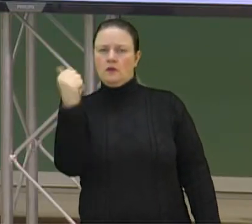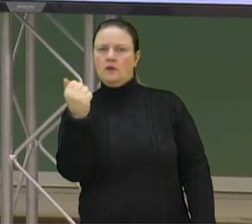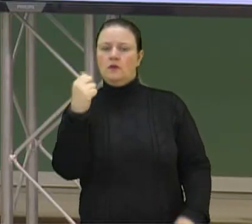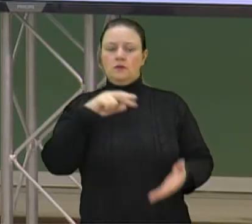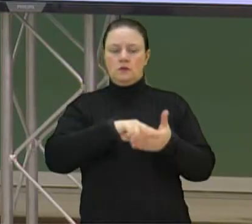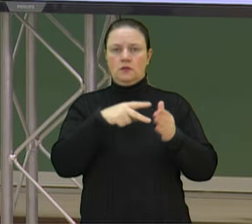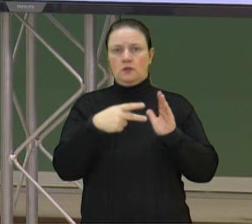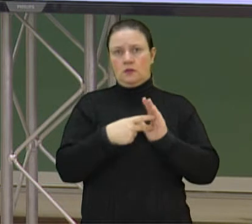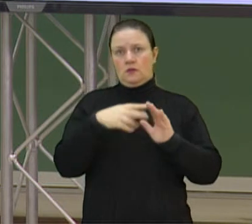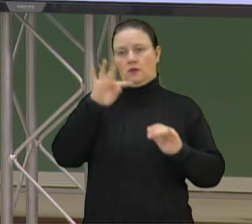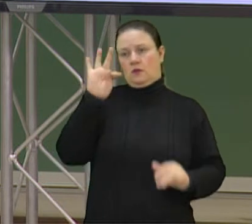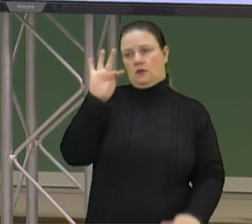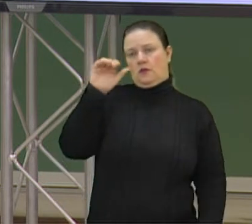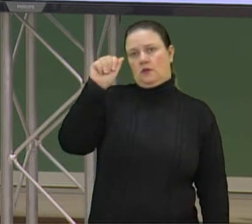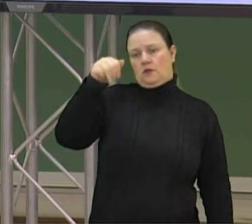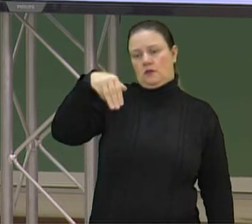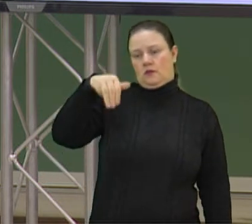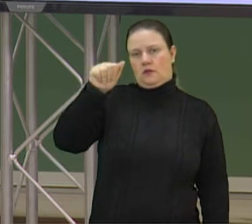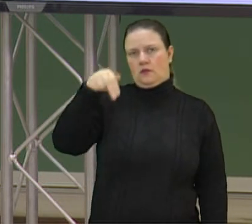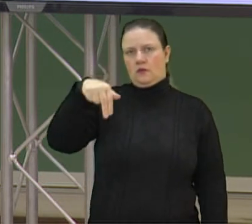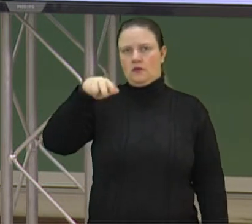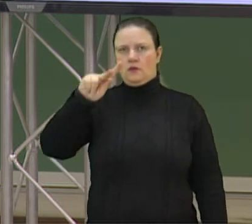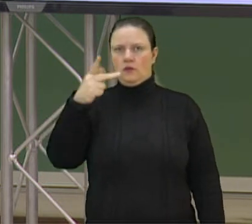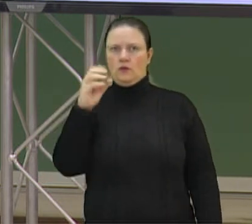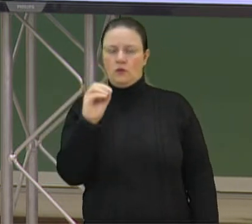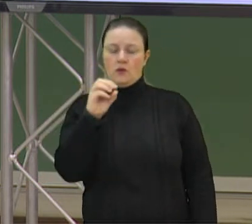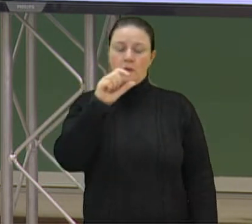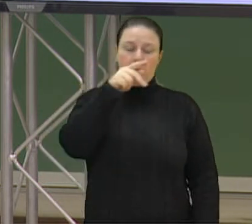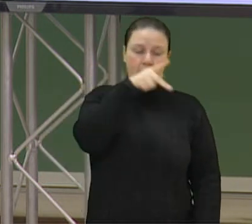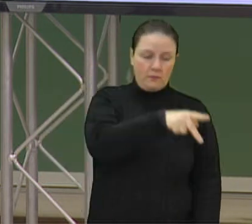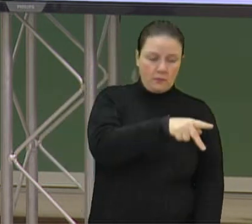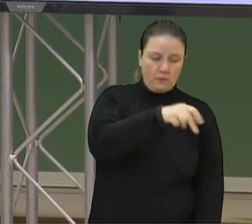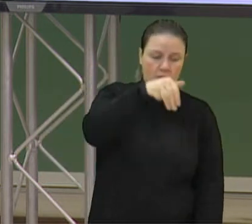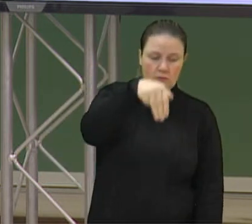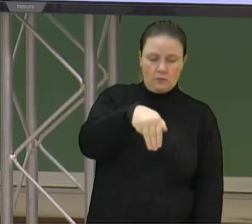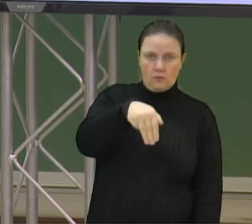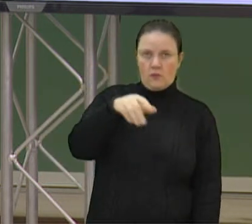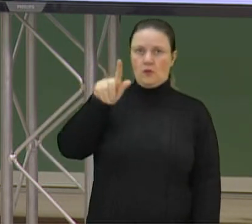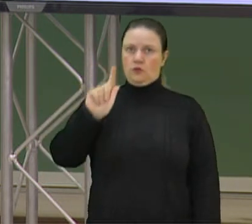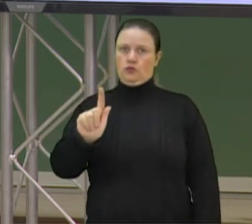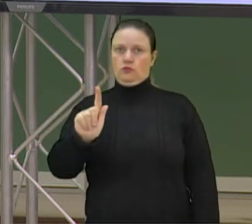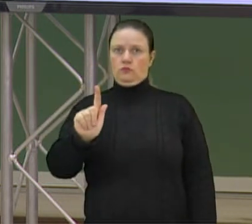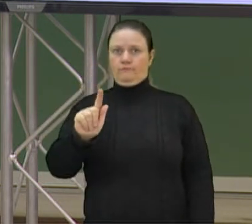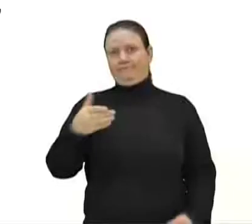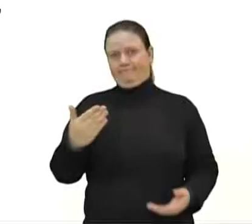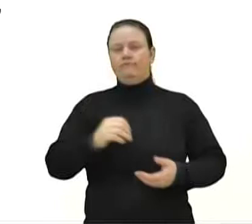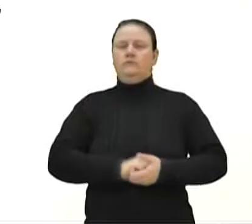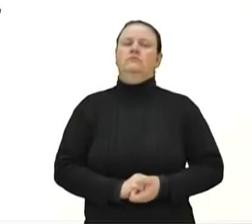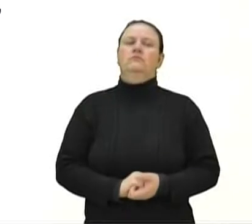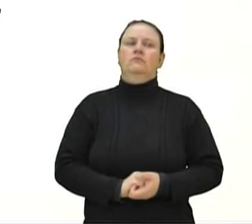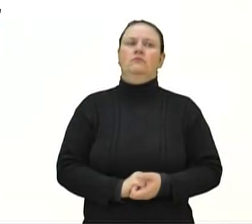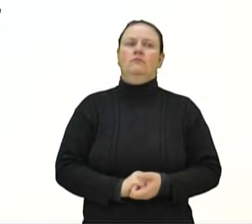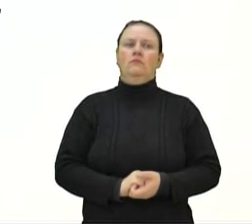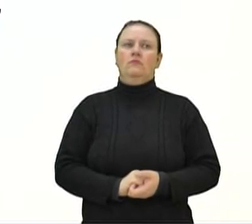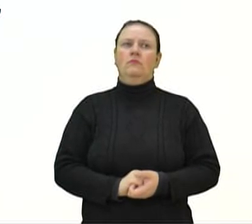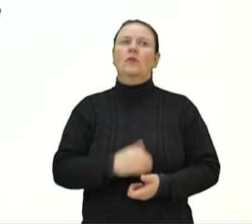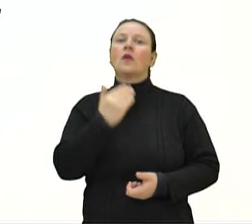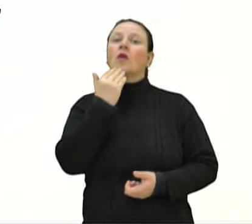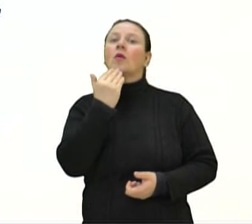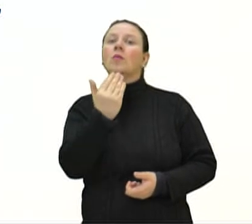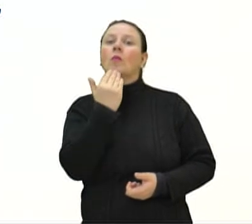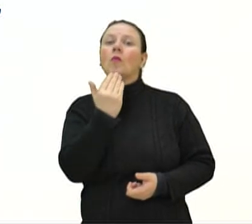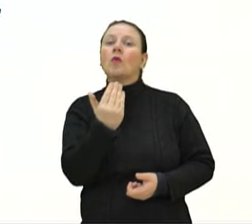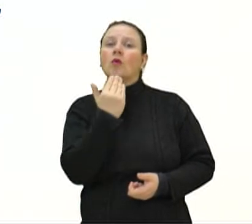tamanho. Então, tamanho 40, pequena, média ou grande. Tamanho, para pedir o tamanho,